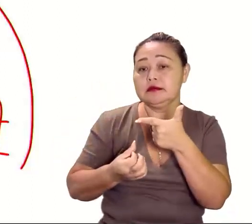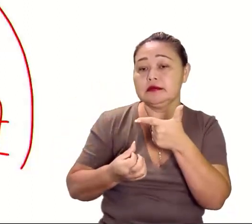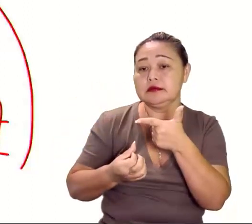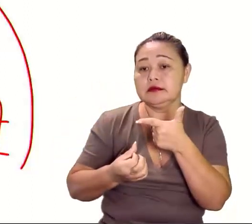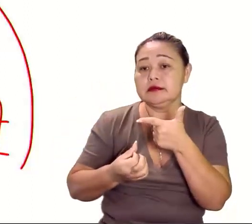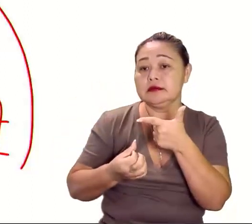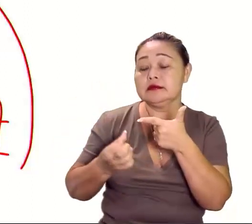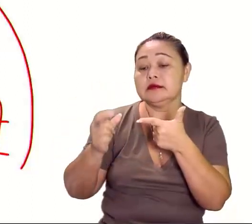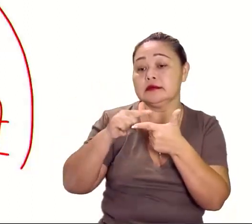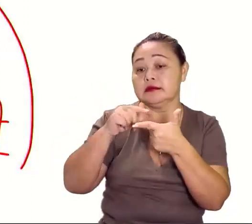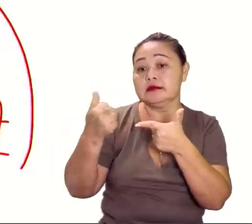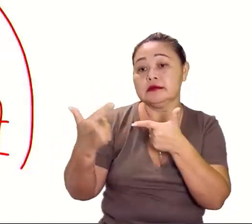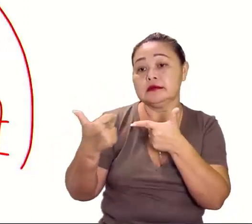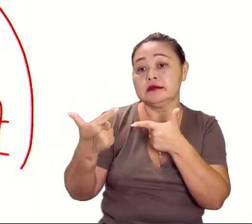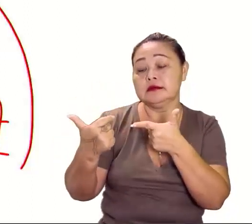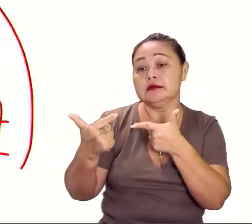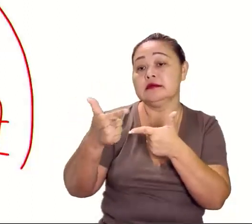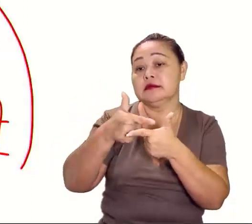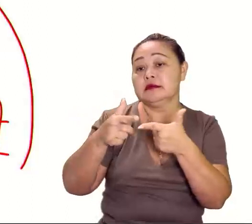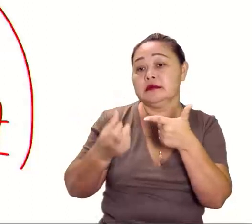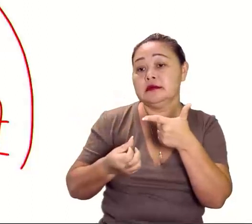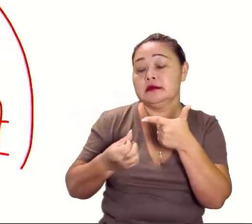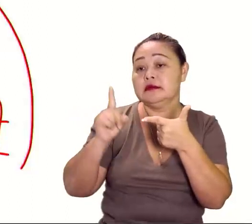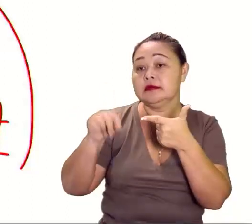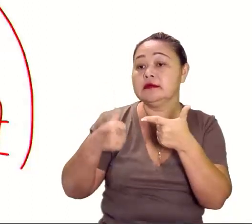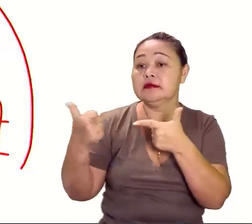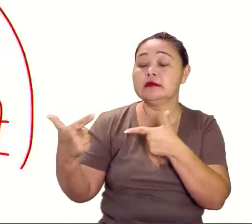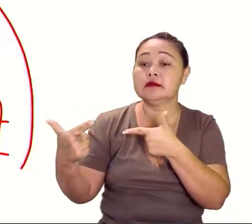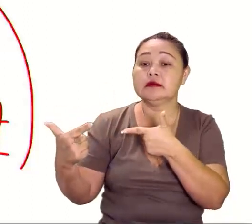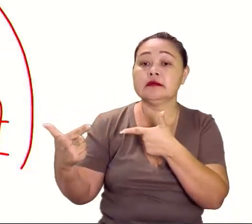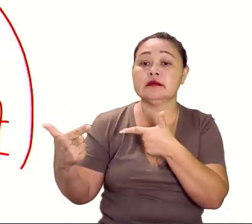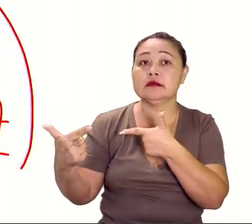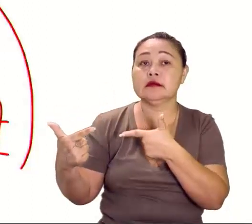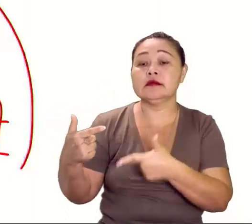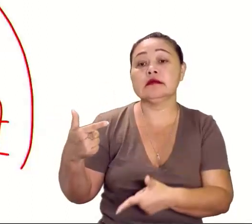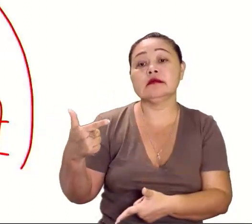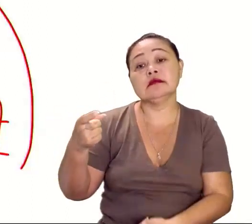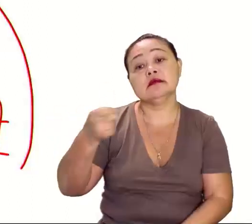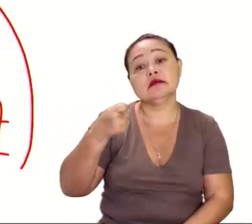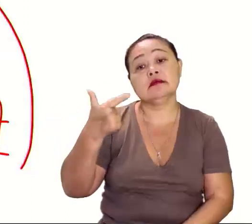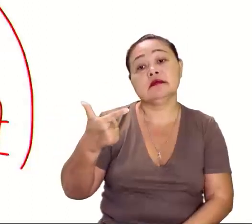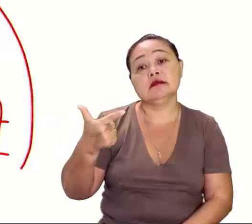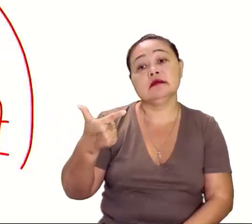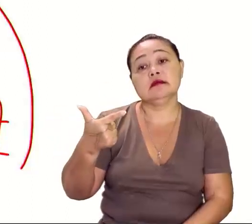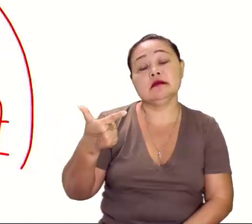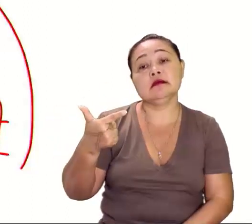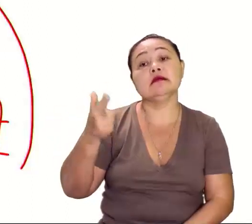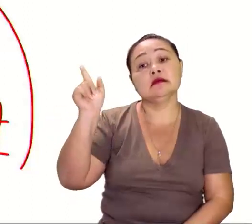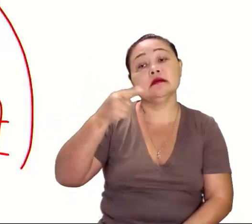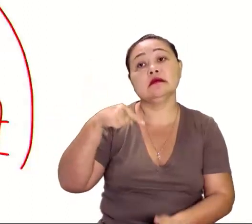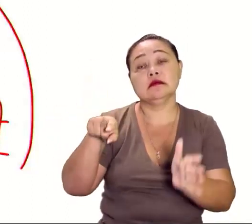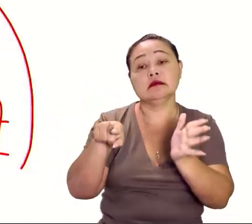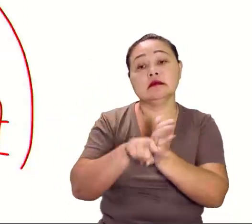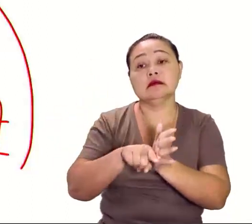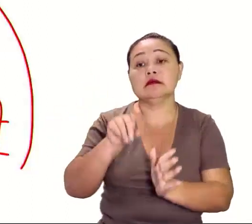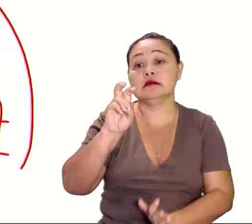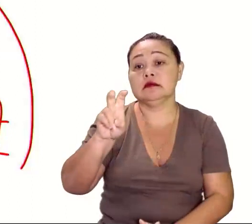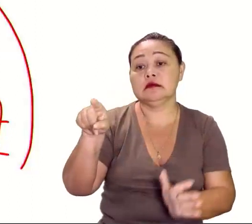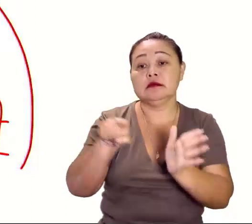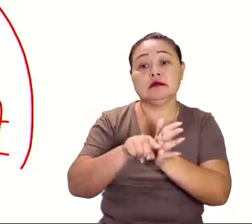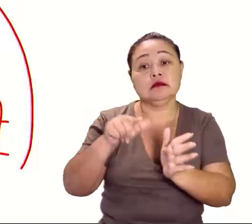6. 5 mais 7? 12. 12 dividido por 6? 2. 2. Meu x2 vai ser com a parte negativa. 5